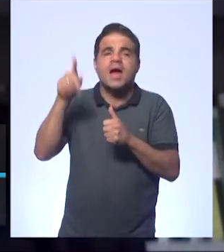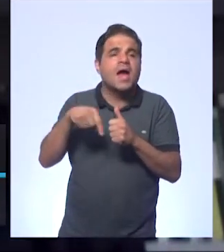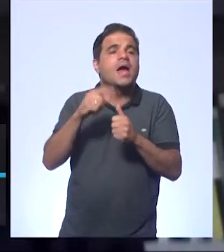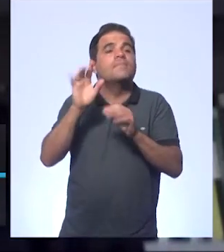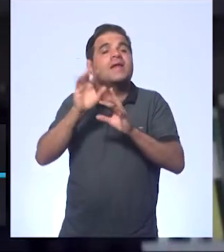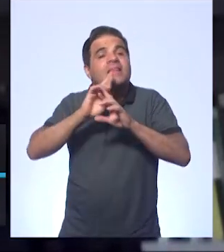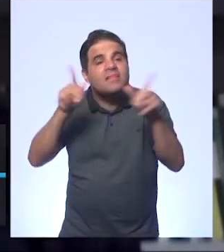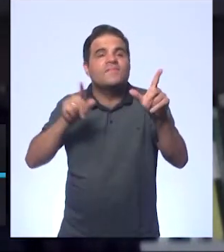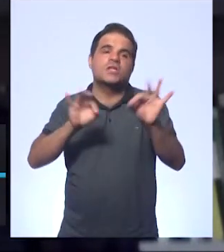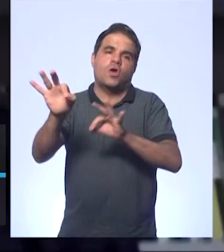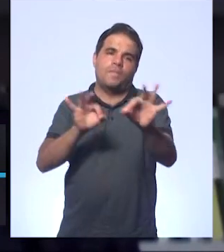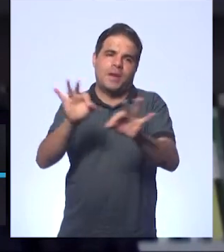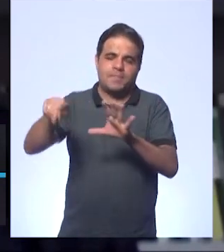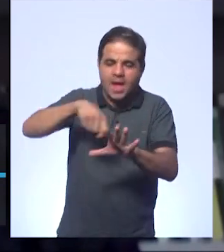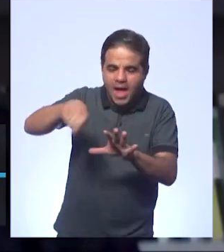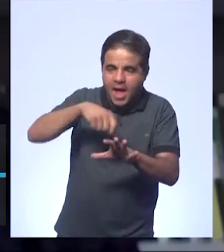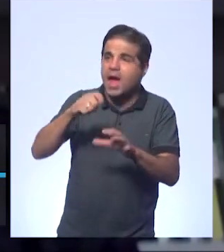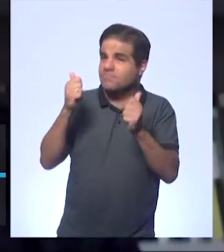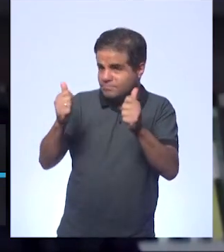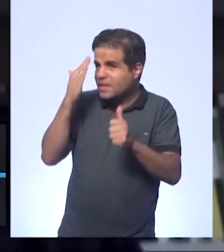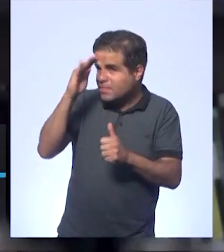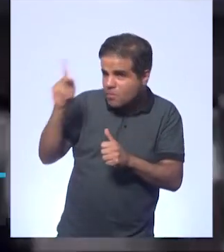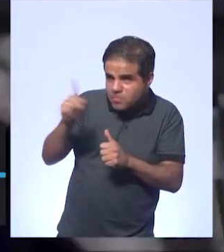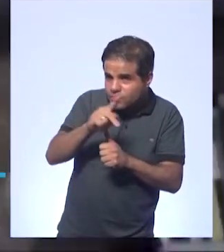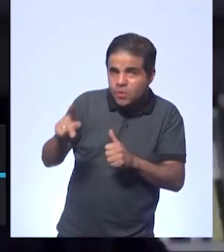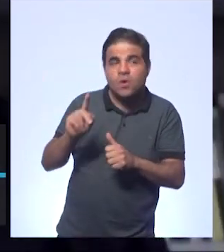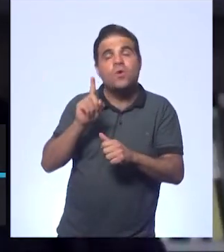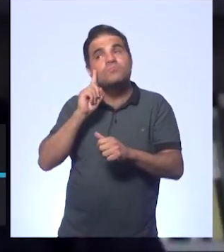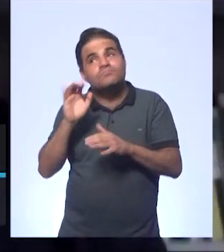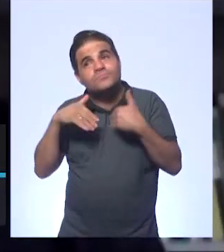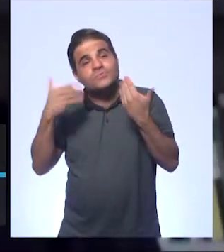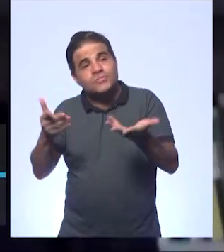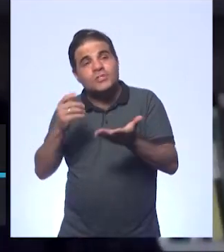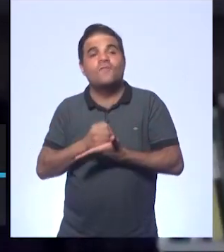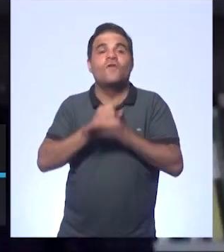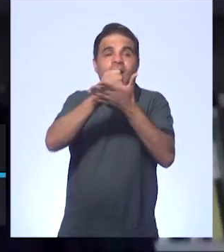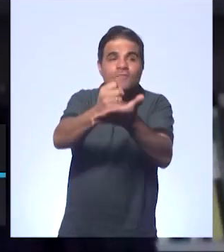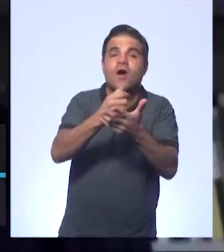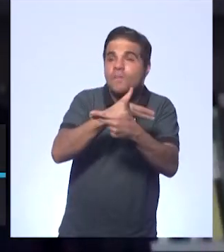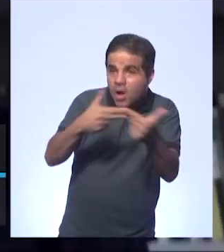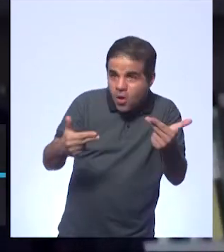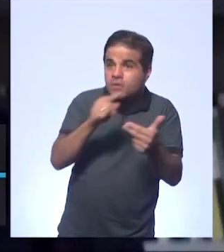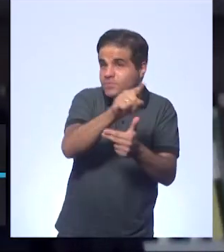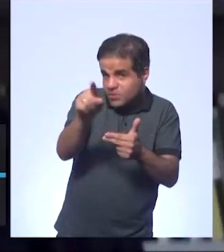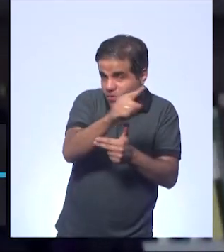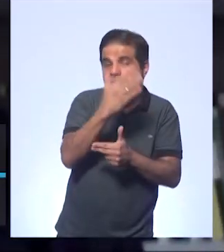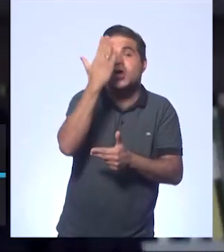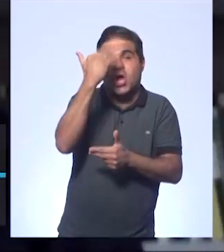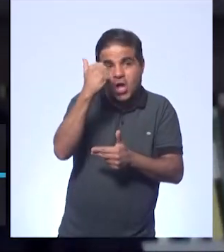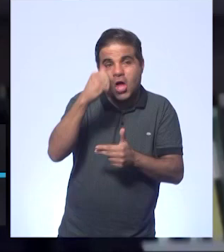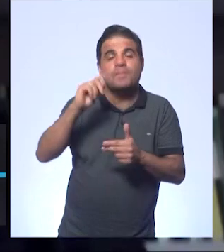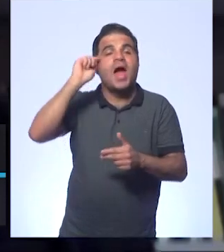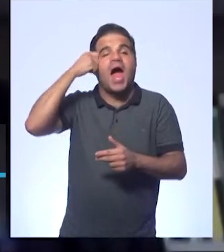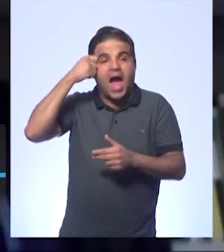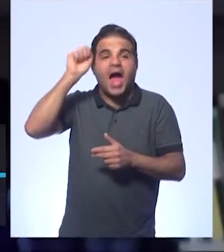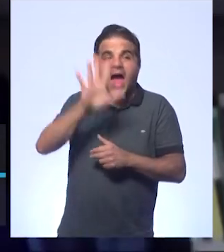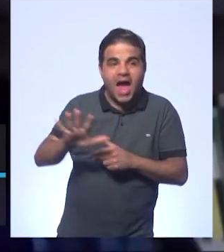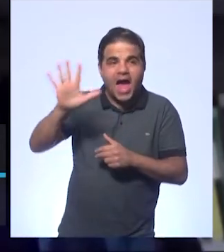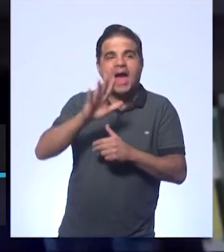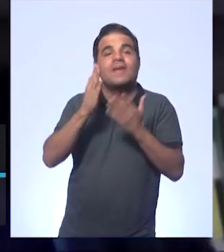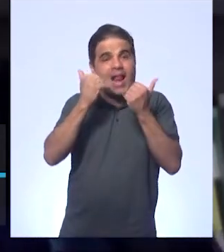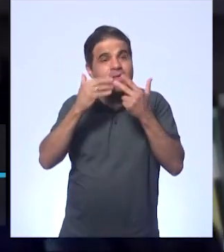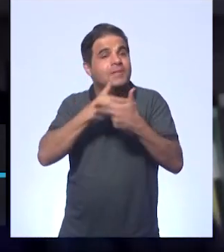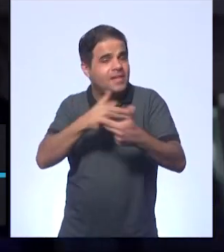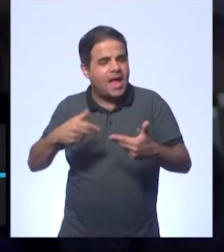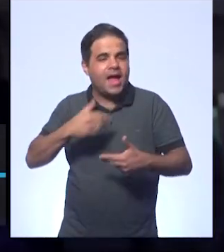do preparo. Viu, professora Anderson, professora Jennifer? Um dia aí, vou levar uma coisa para vocês da África, de